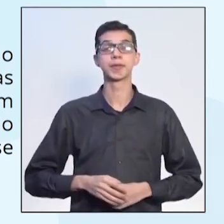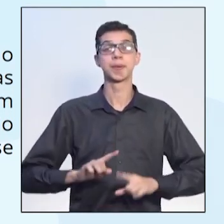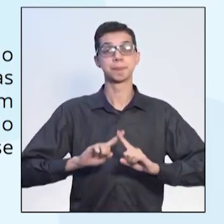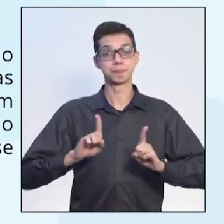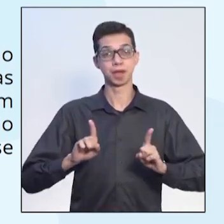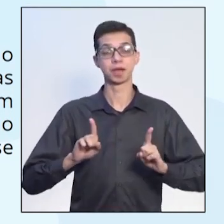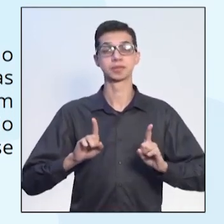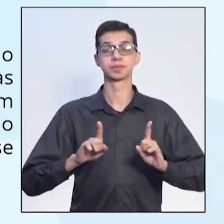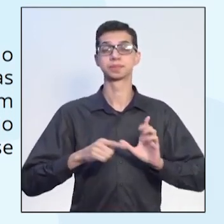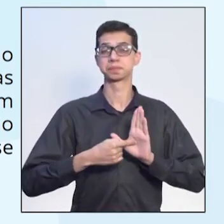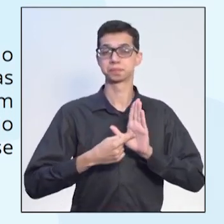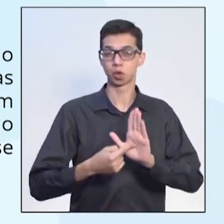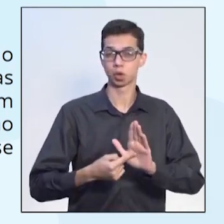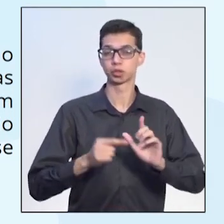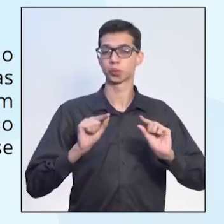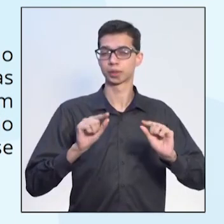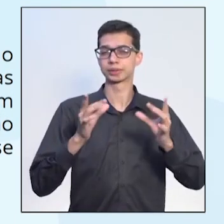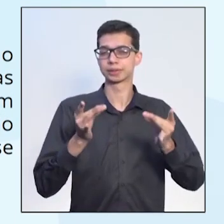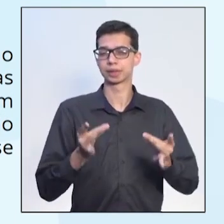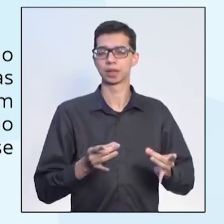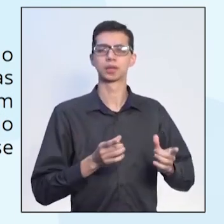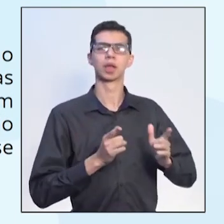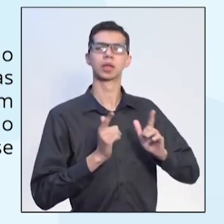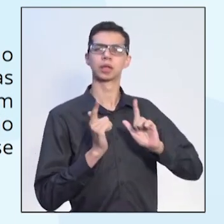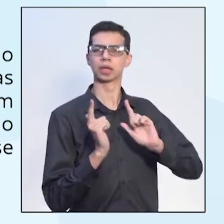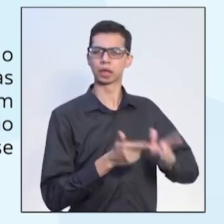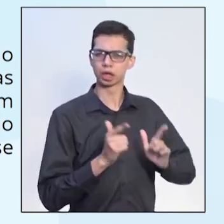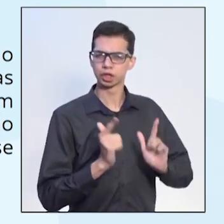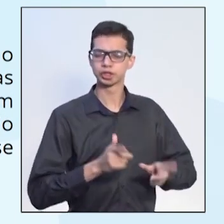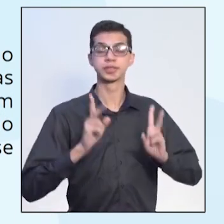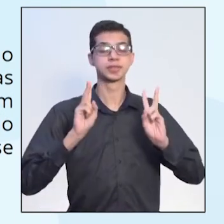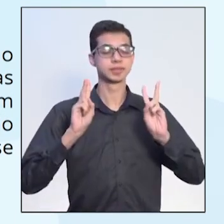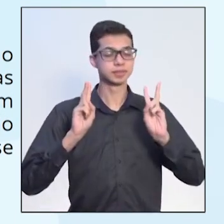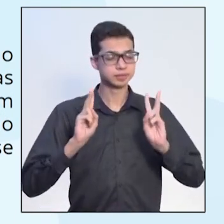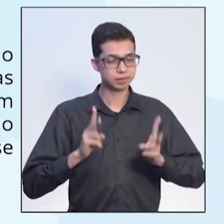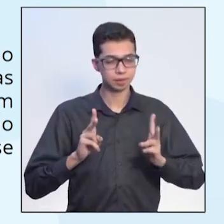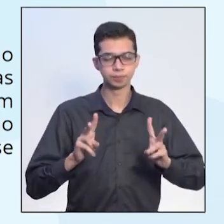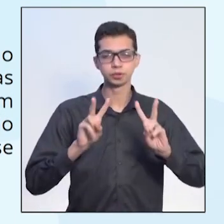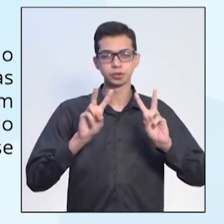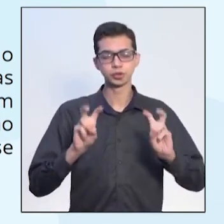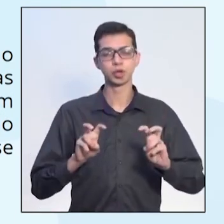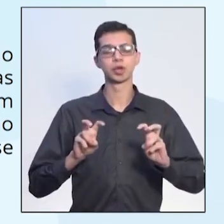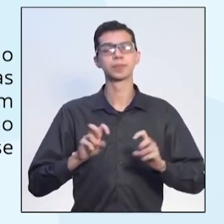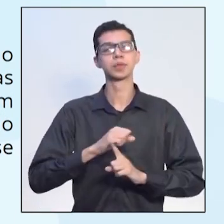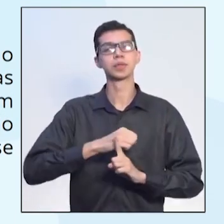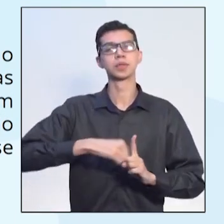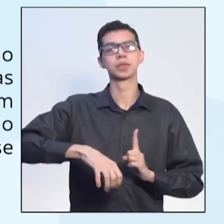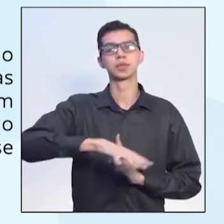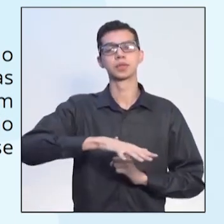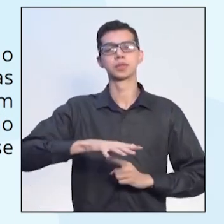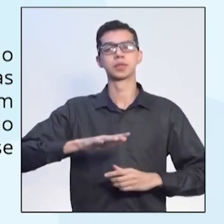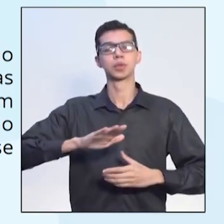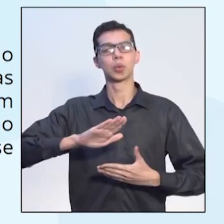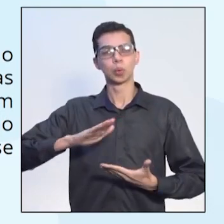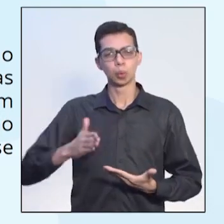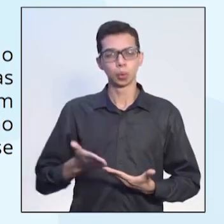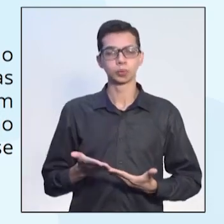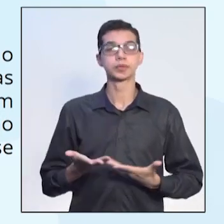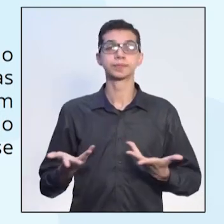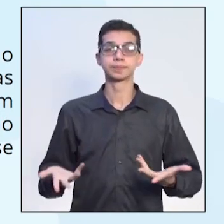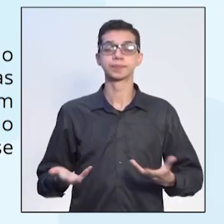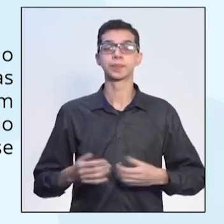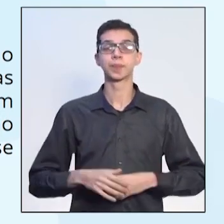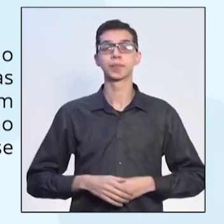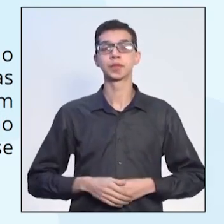contemporânea. Mesmo não sendo o objetivo do diretor, a crítica está lá e aprofunda-se na sequência O Despertar